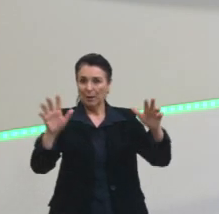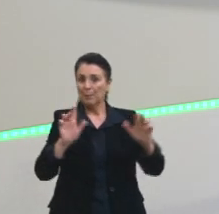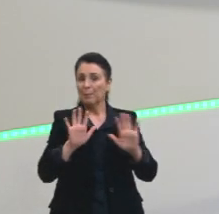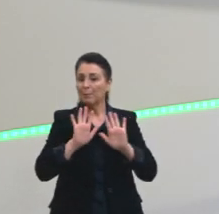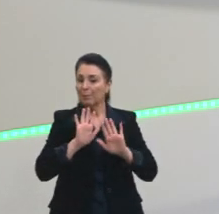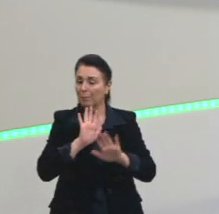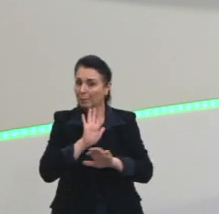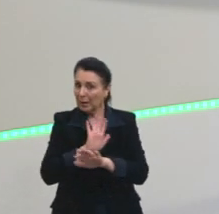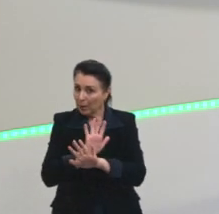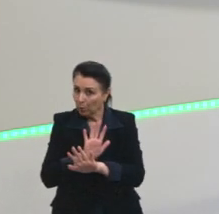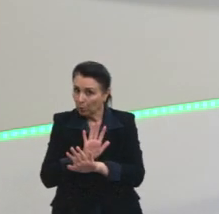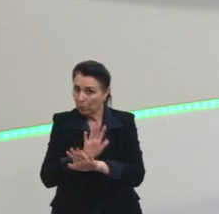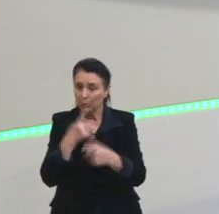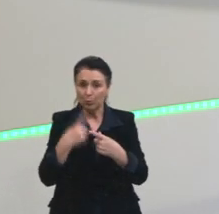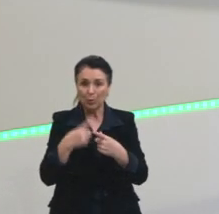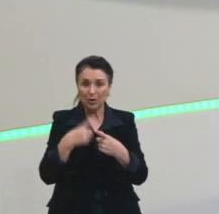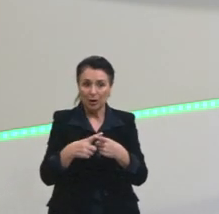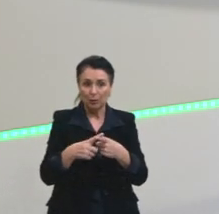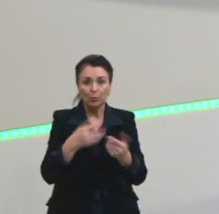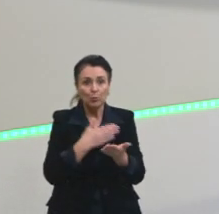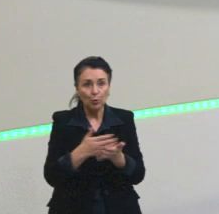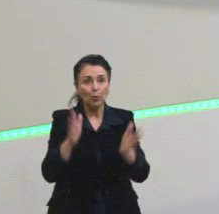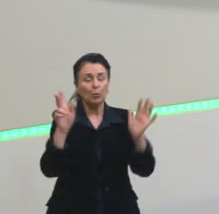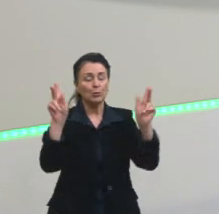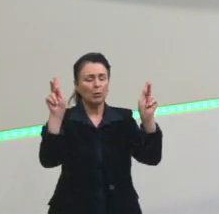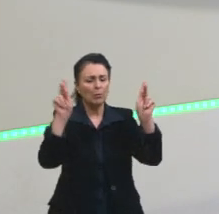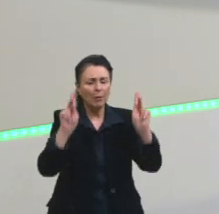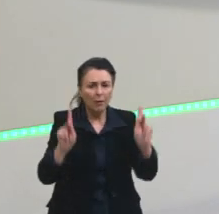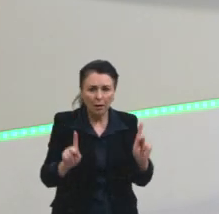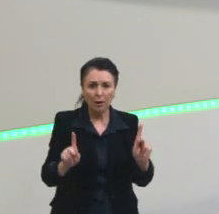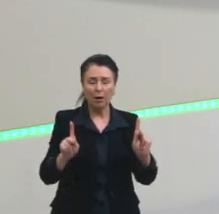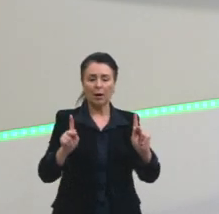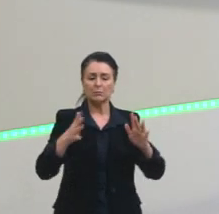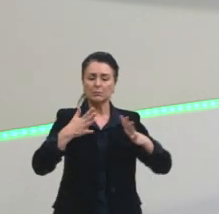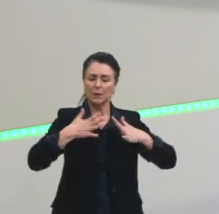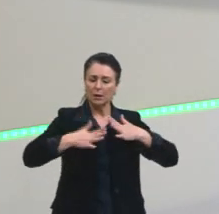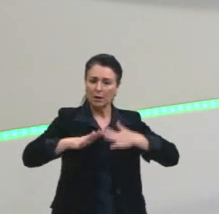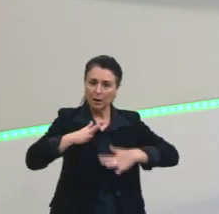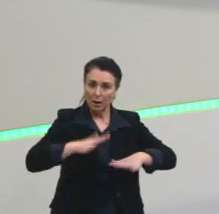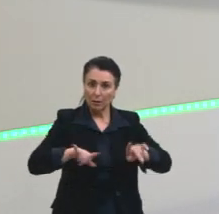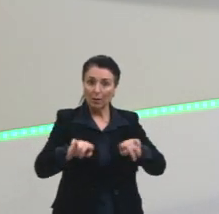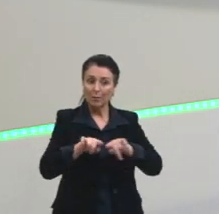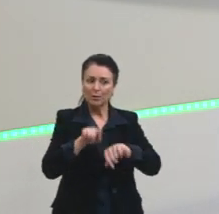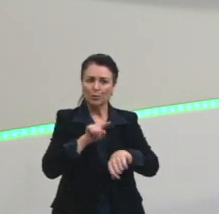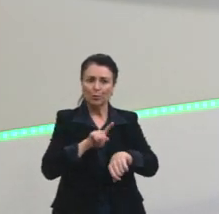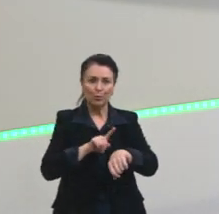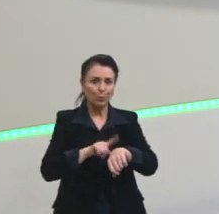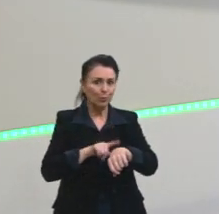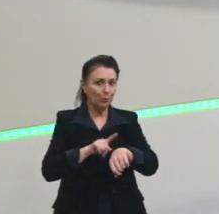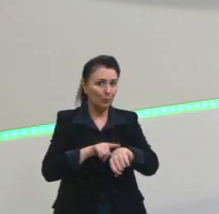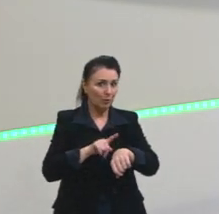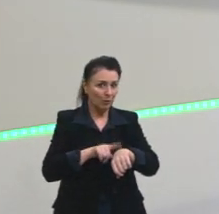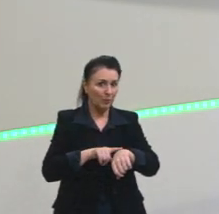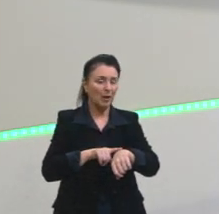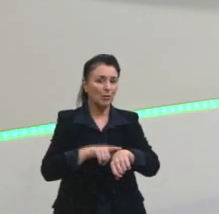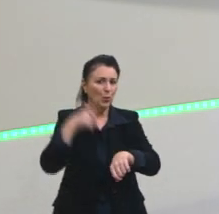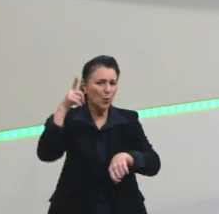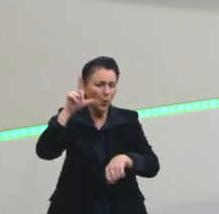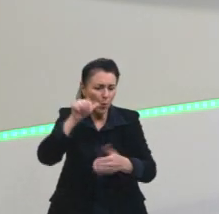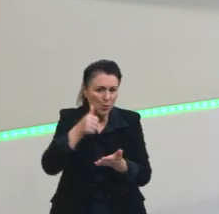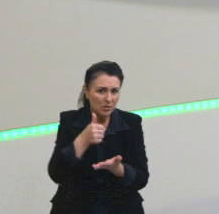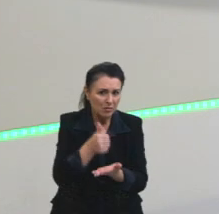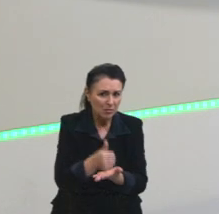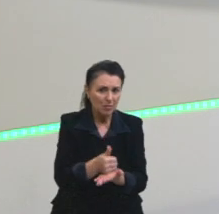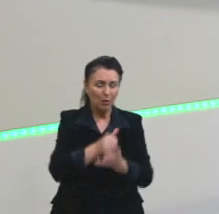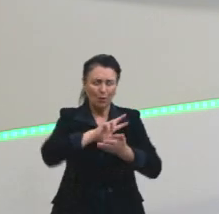dois ela parou ali e foi um momento de paz de relativa estabilidade mas também o momento que não citei de novas conquistas territoriais